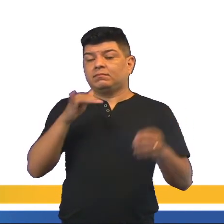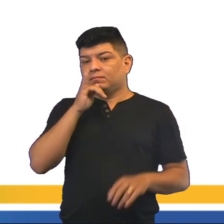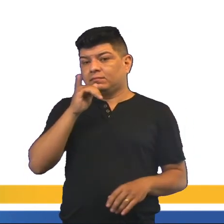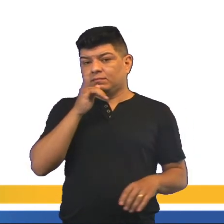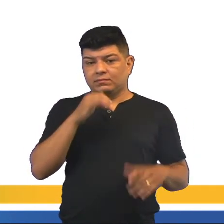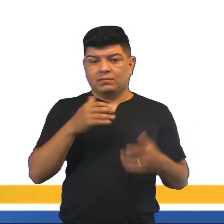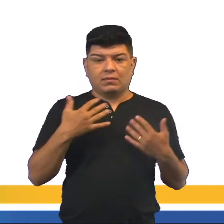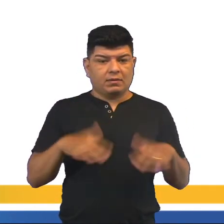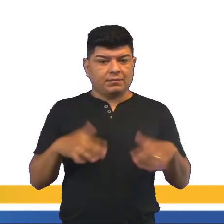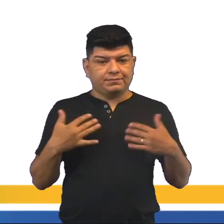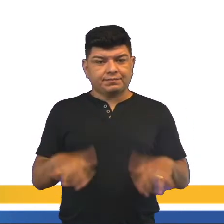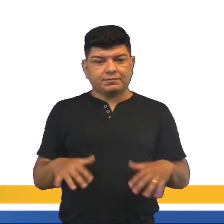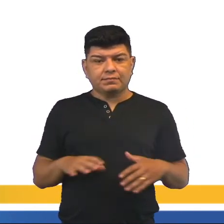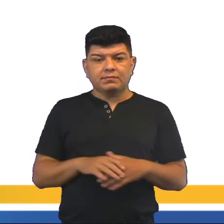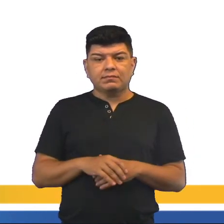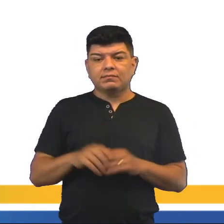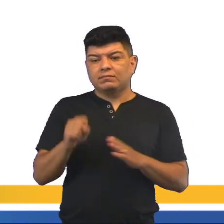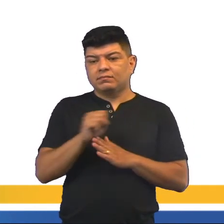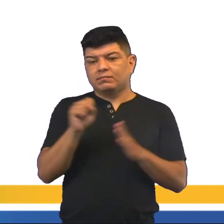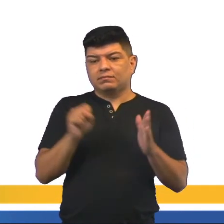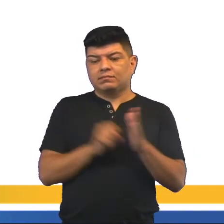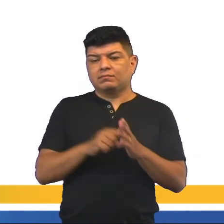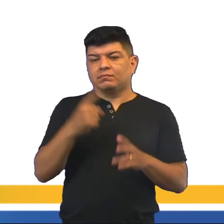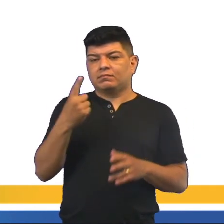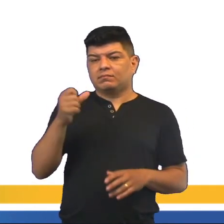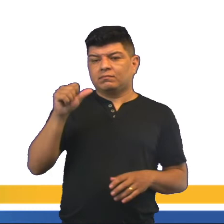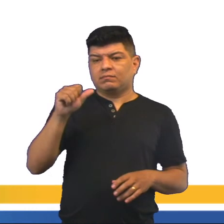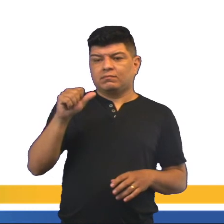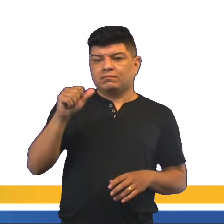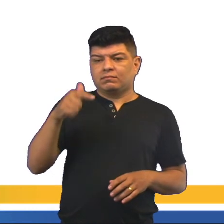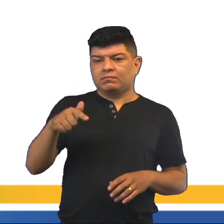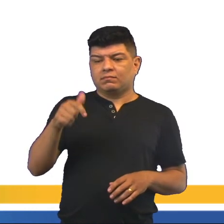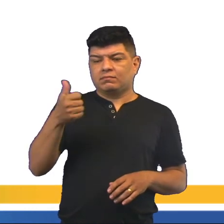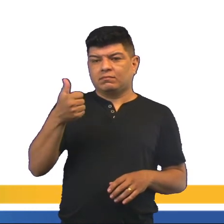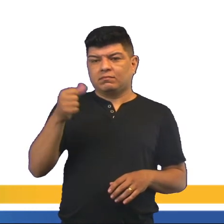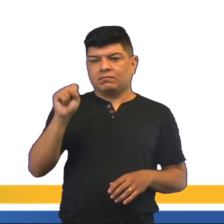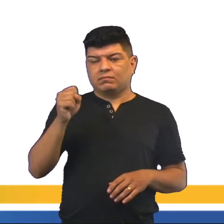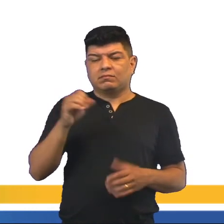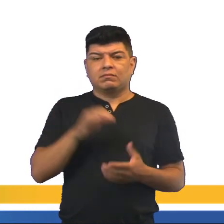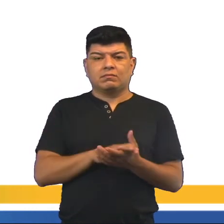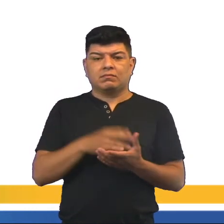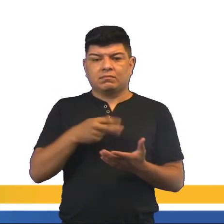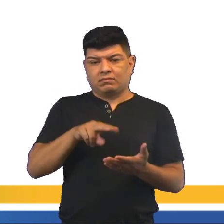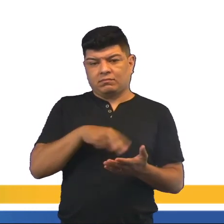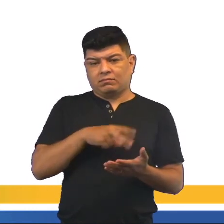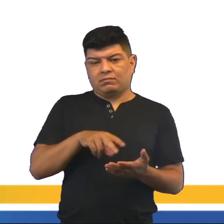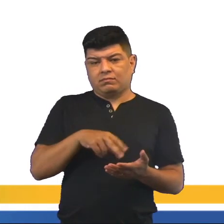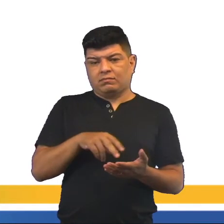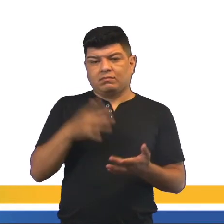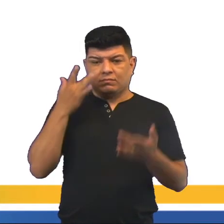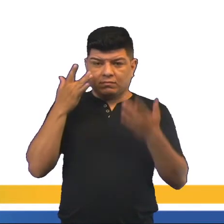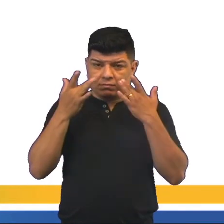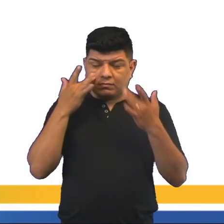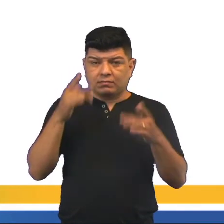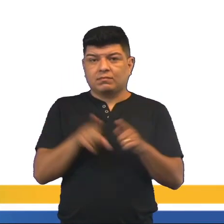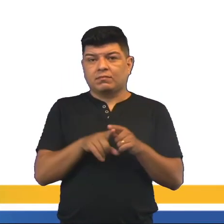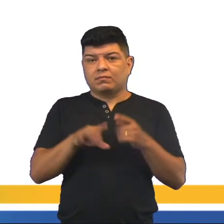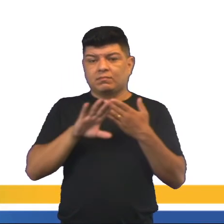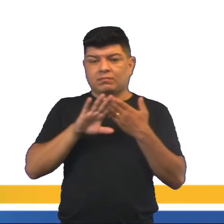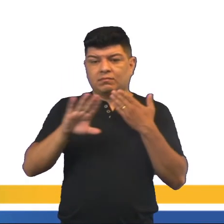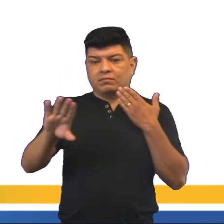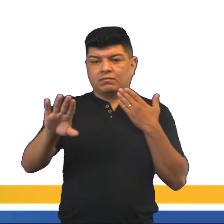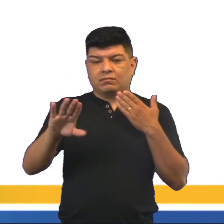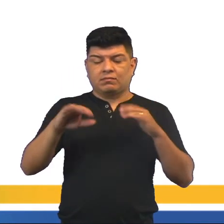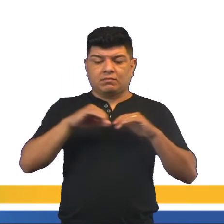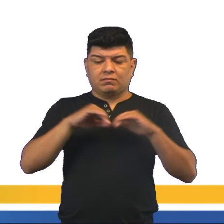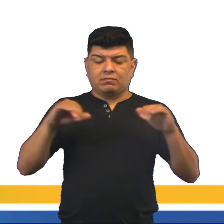exemplos abundantes, né? No século XVII e XVIII, a dança de salão e a teatral